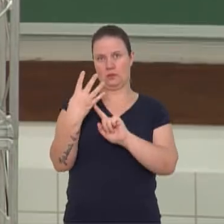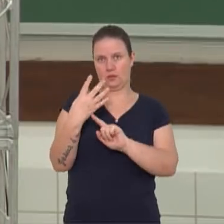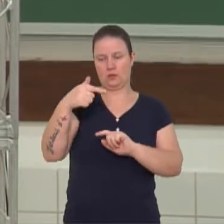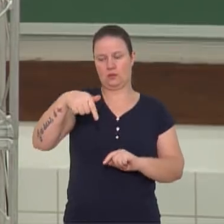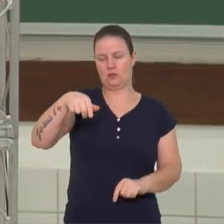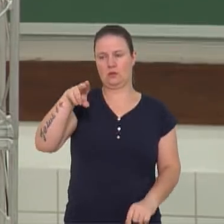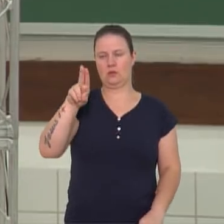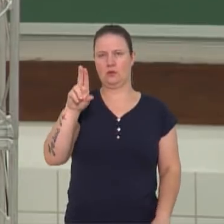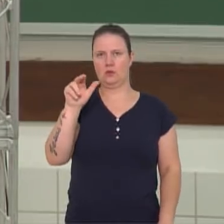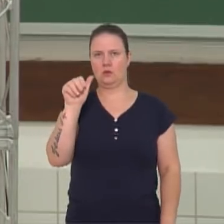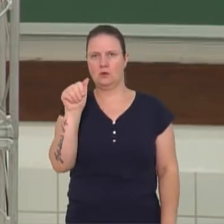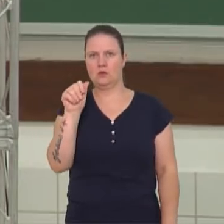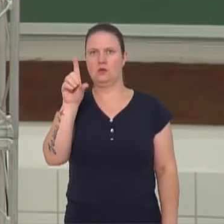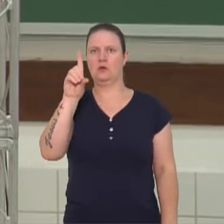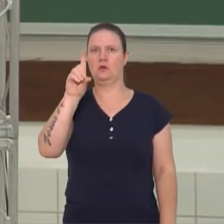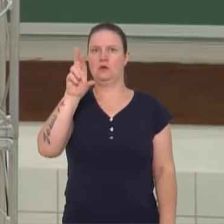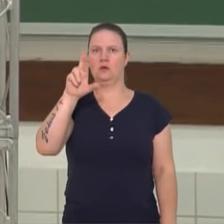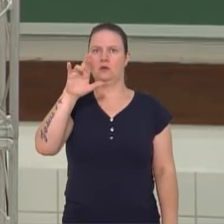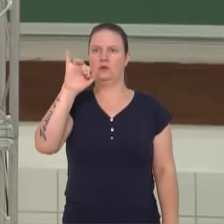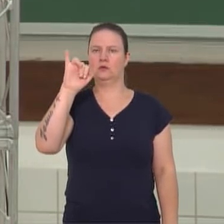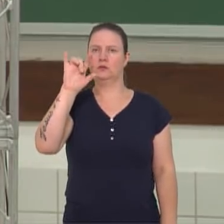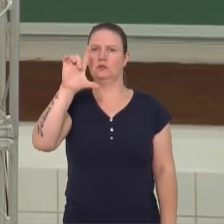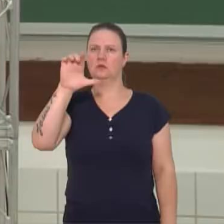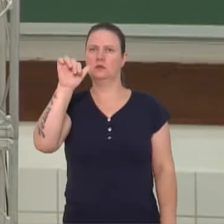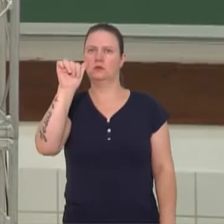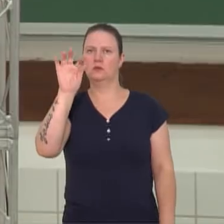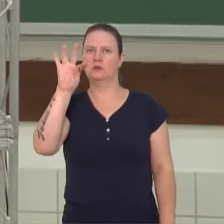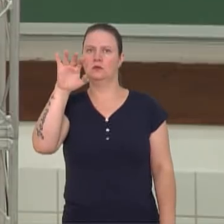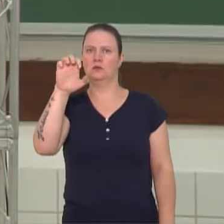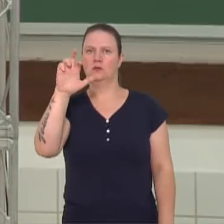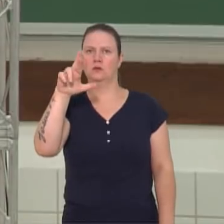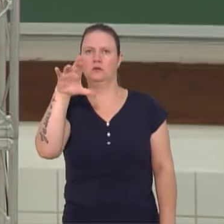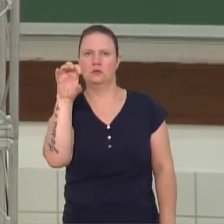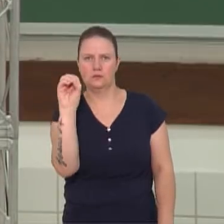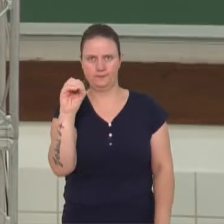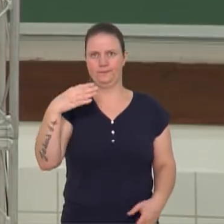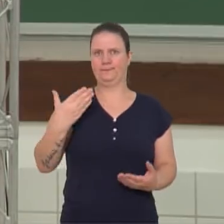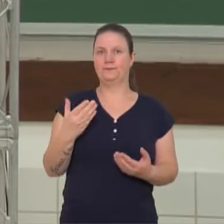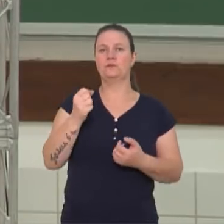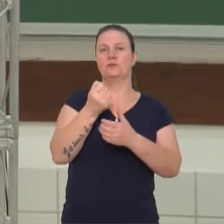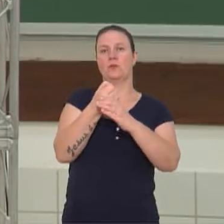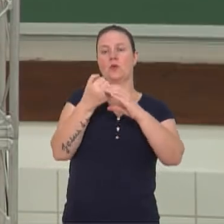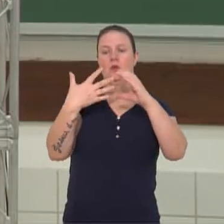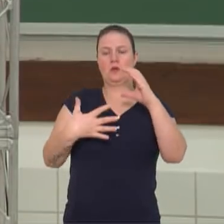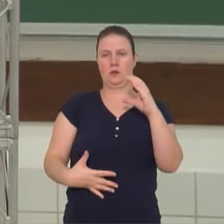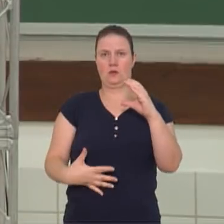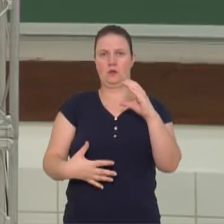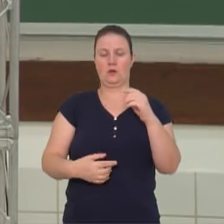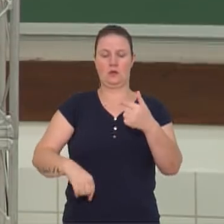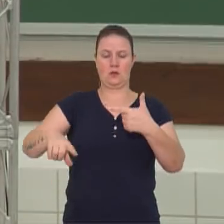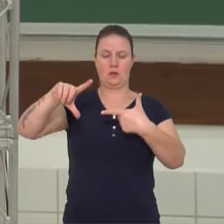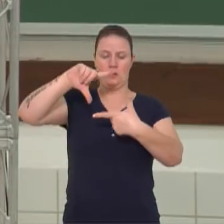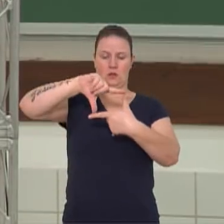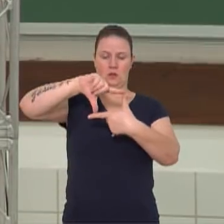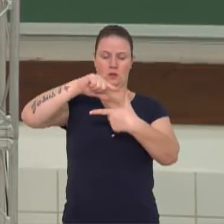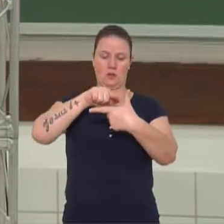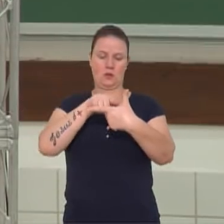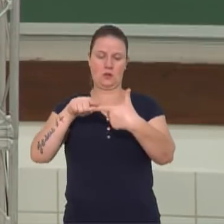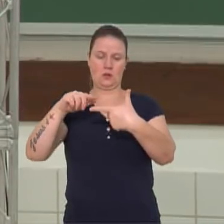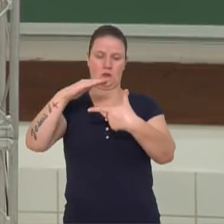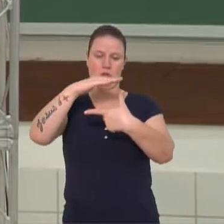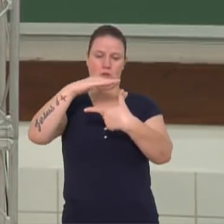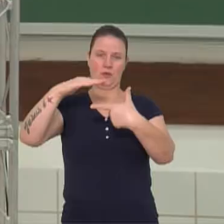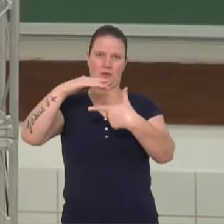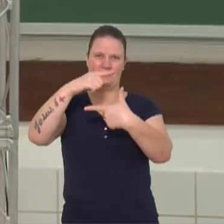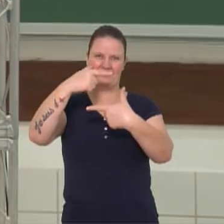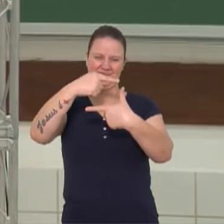quadrilátero. Mas qual é a característica deste quadrilátero? Os lados que são paralelos, ou seja, que está um de frente